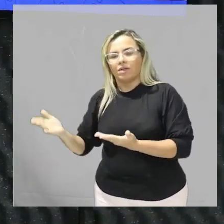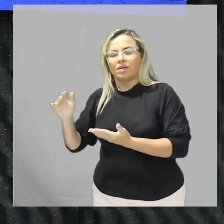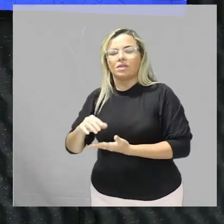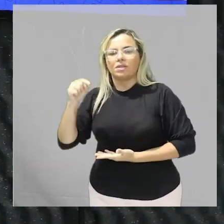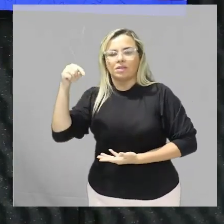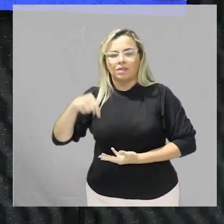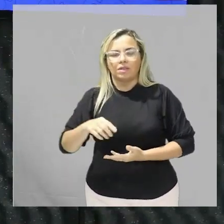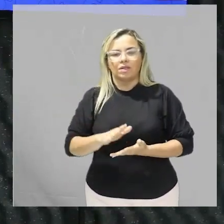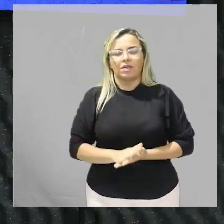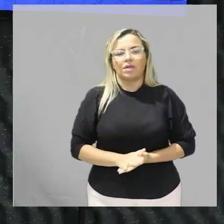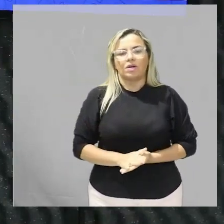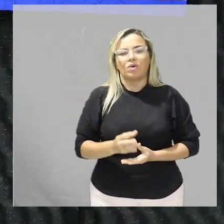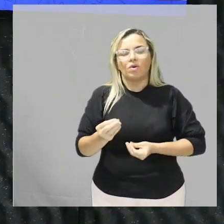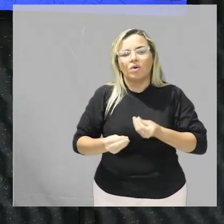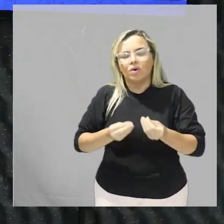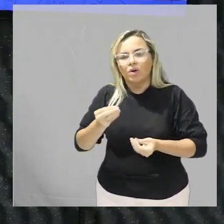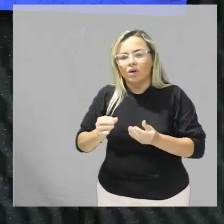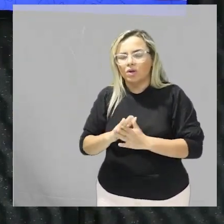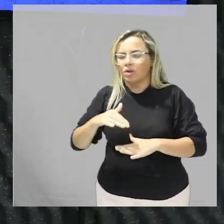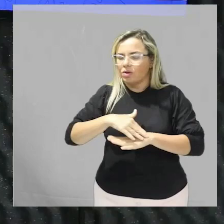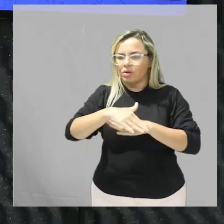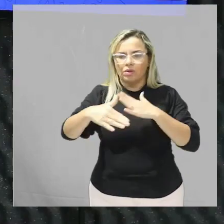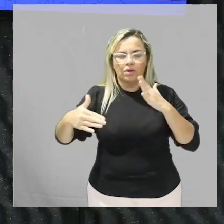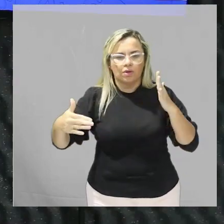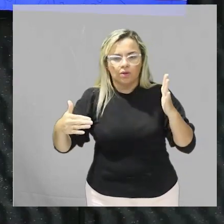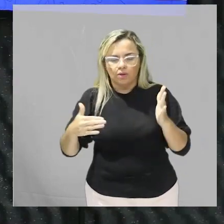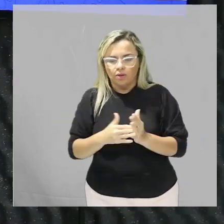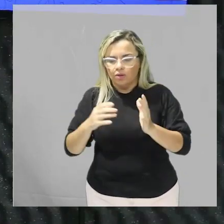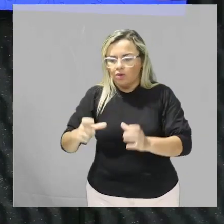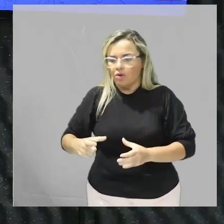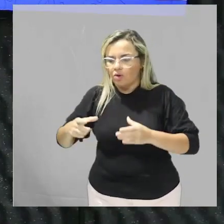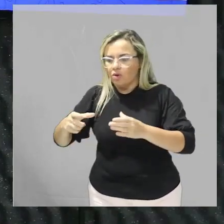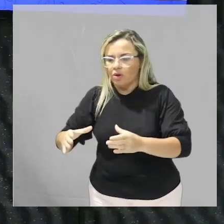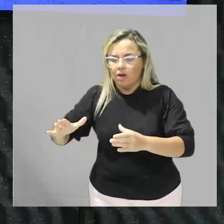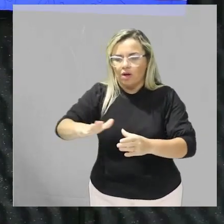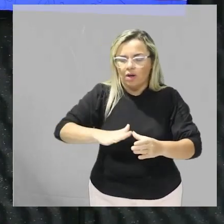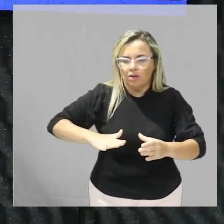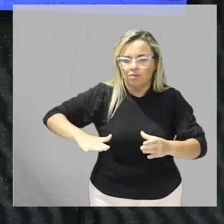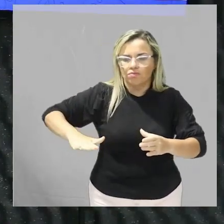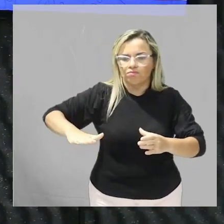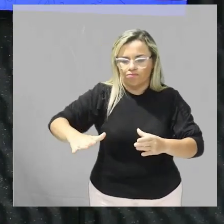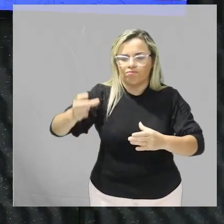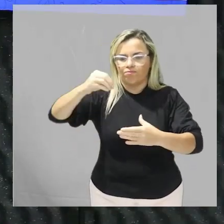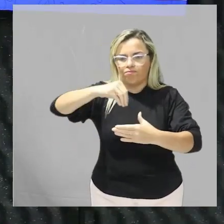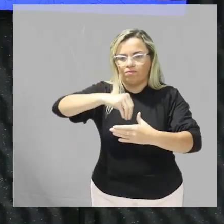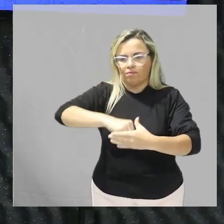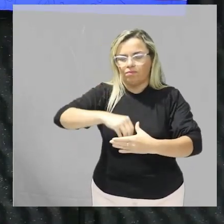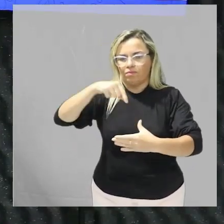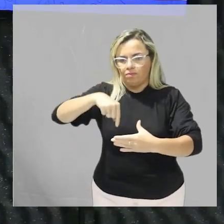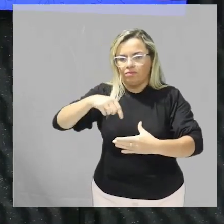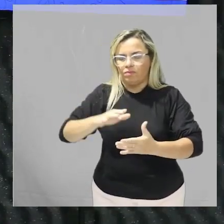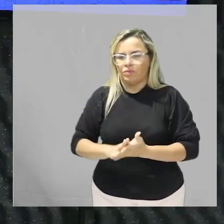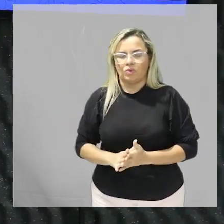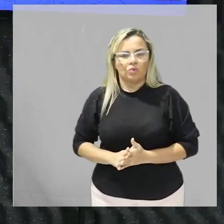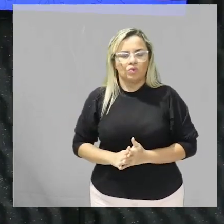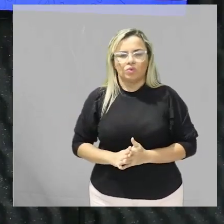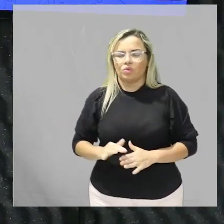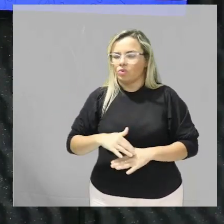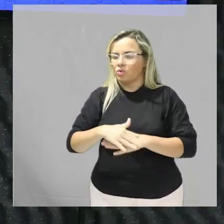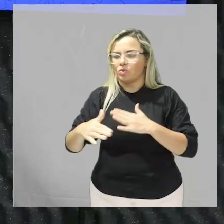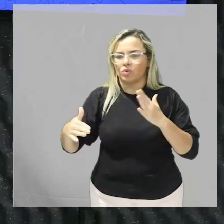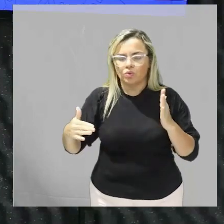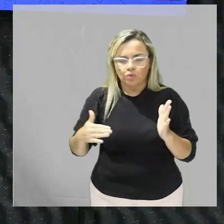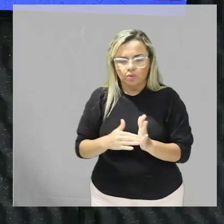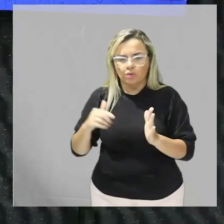que matéria é tudo aquilo que ocupa lugar no espaço. Nós já sabemos que matéria é isso, tudo aquilo que ocupa lugar